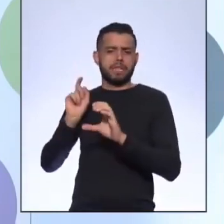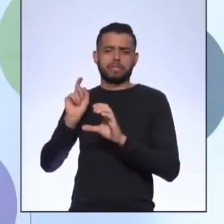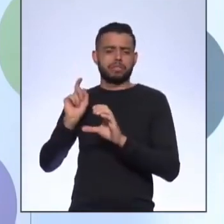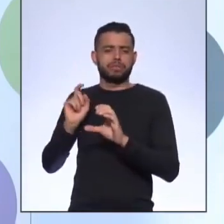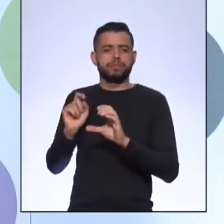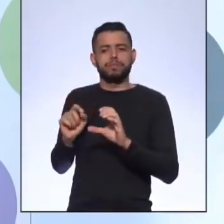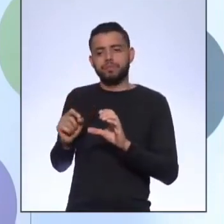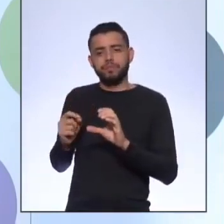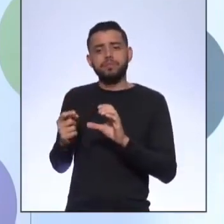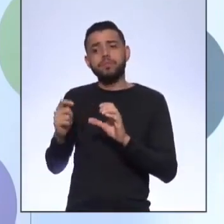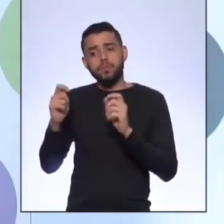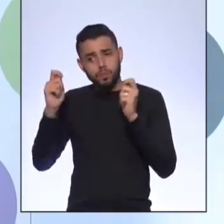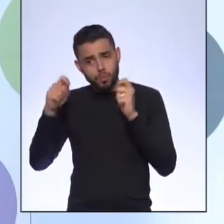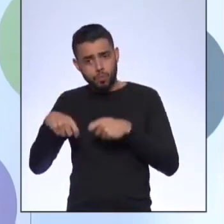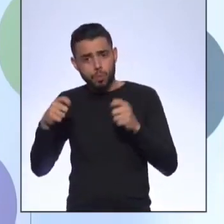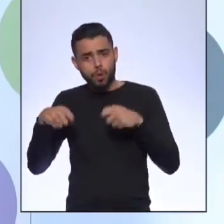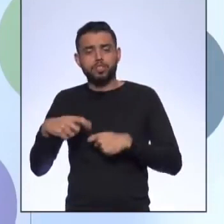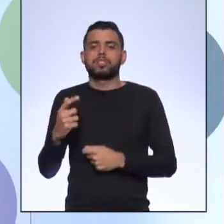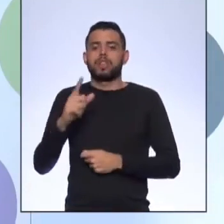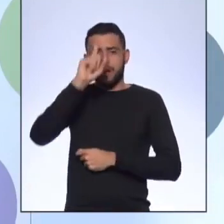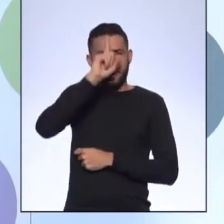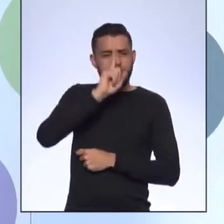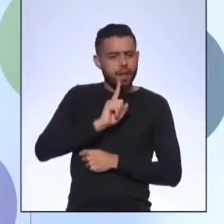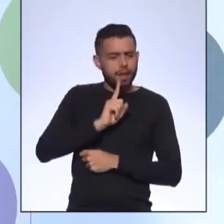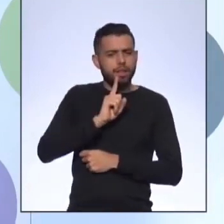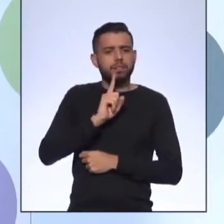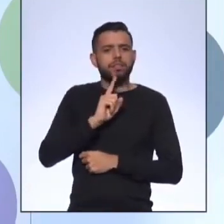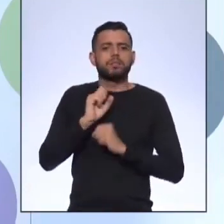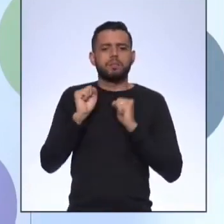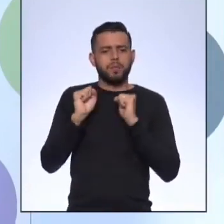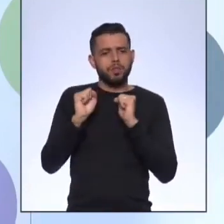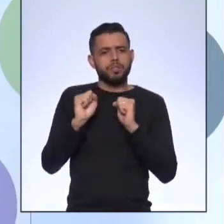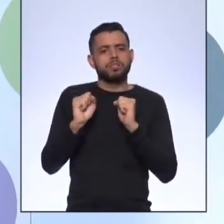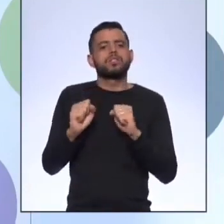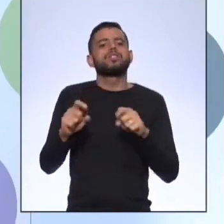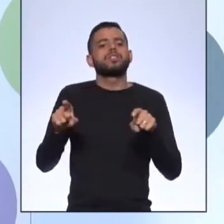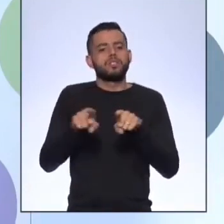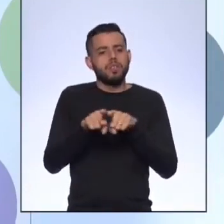ele pode ter a semente amarela e, ao mesmo tempo, ter